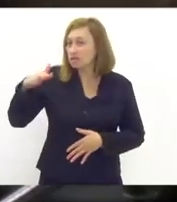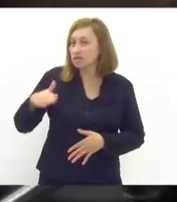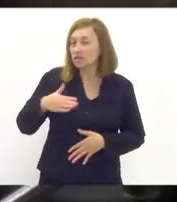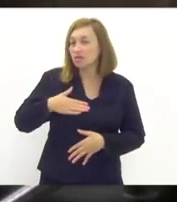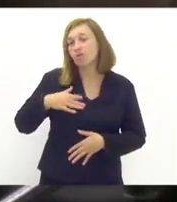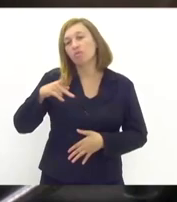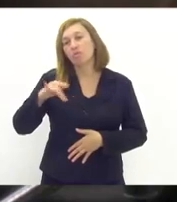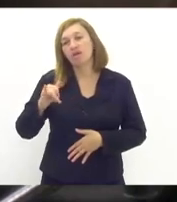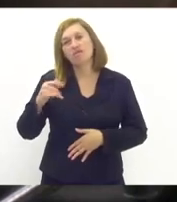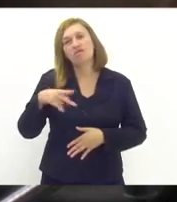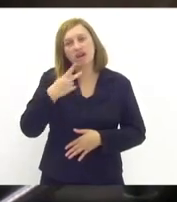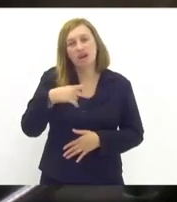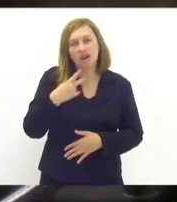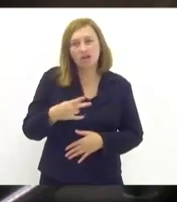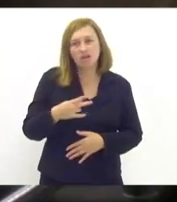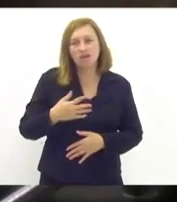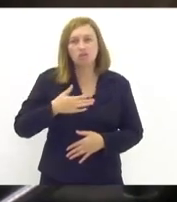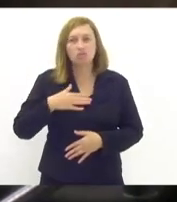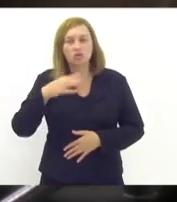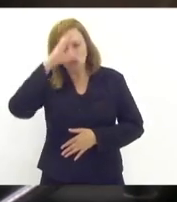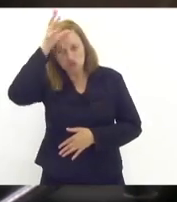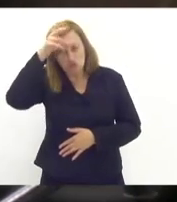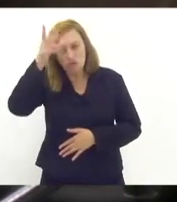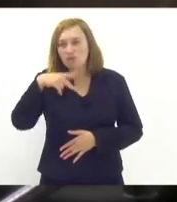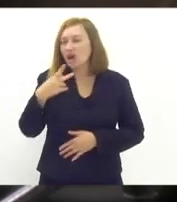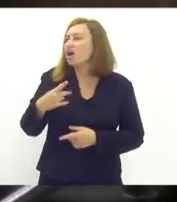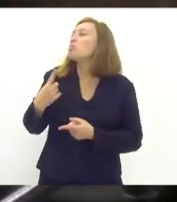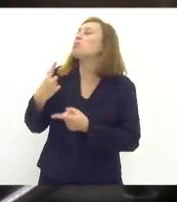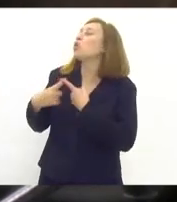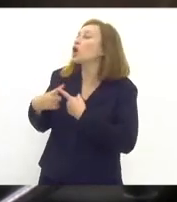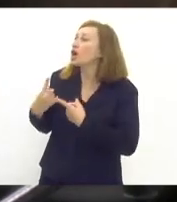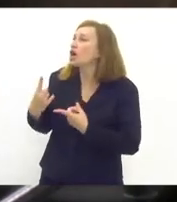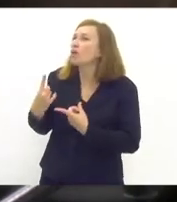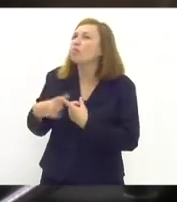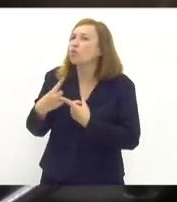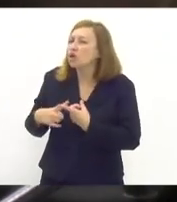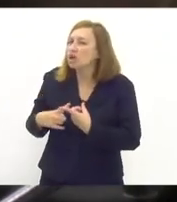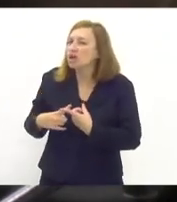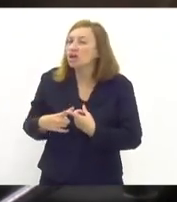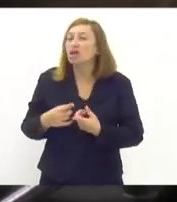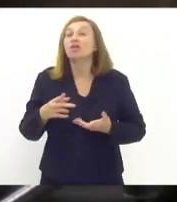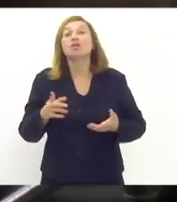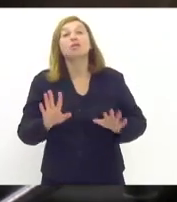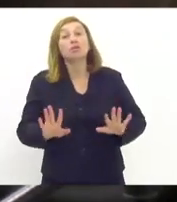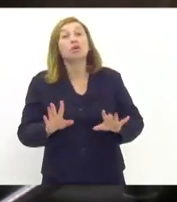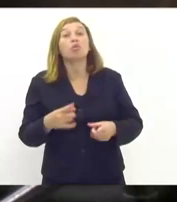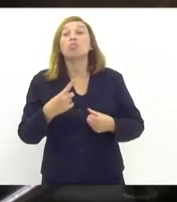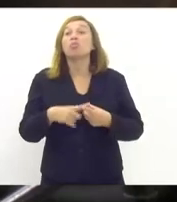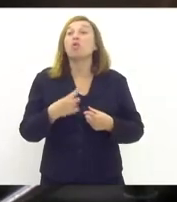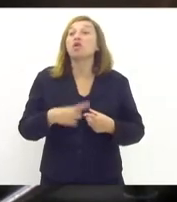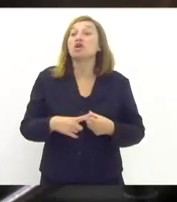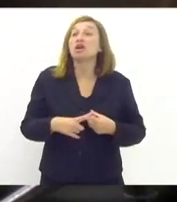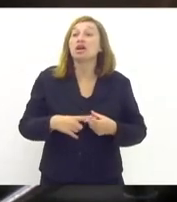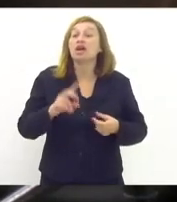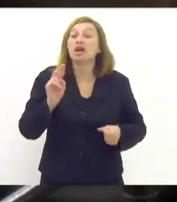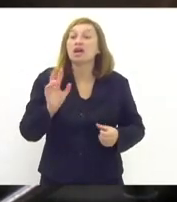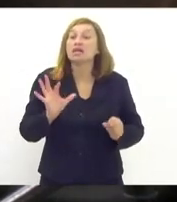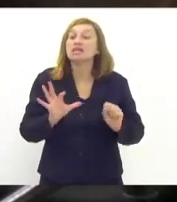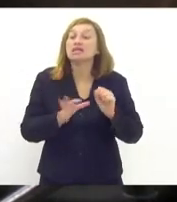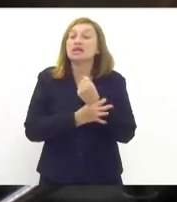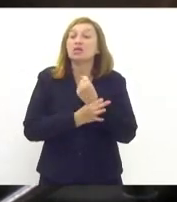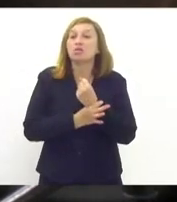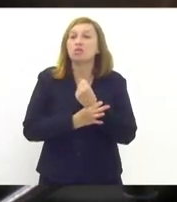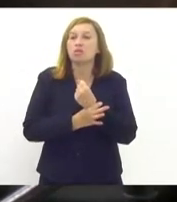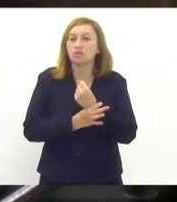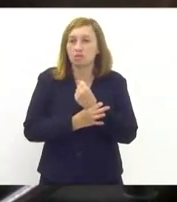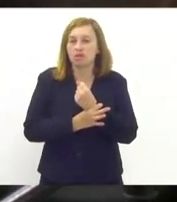dizendo isso. Os meus tios dizendo... Mas por quê que eles diziam isso? Porque era uma forma de provar que